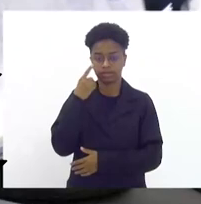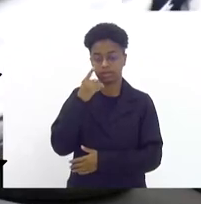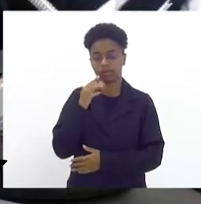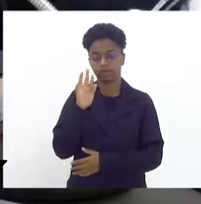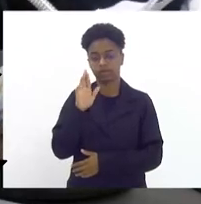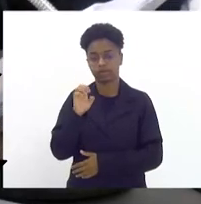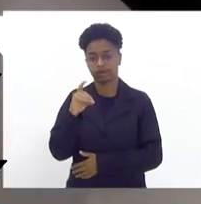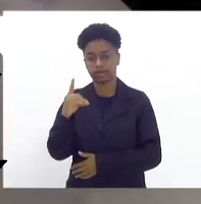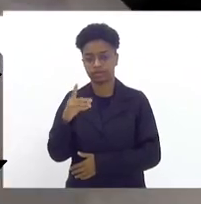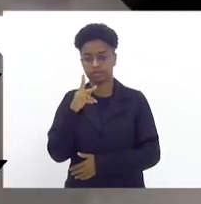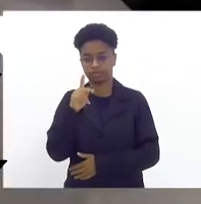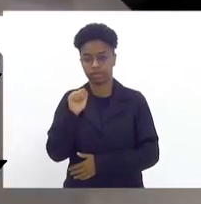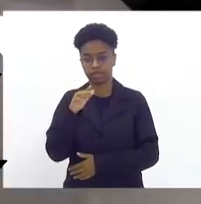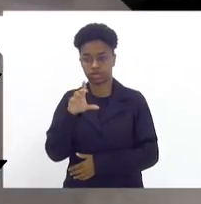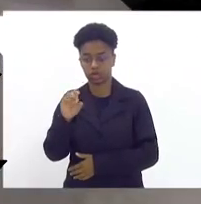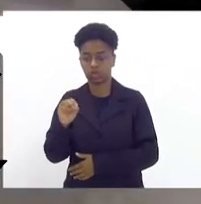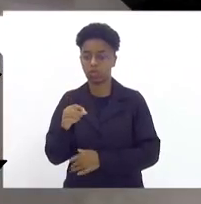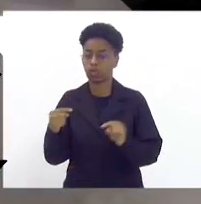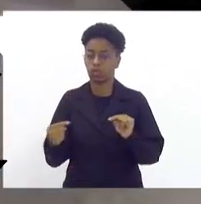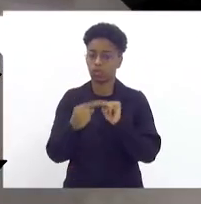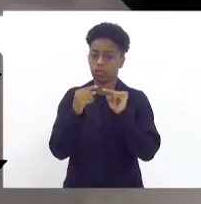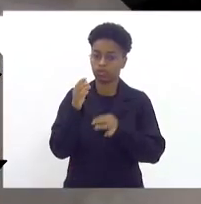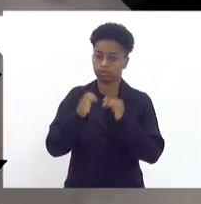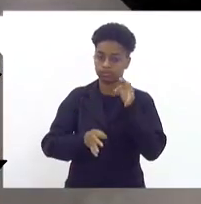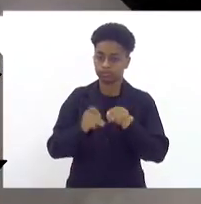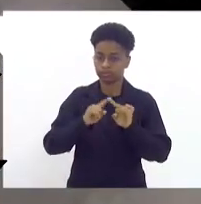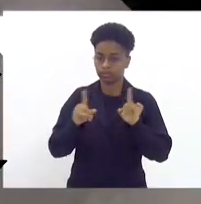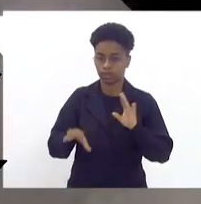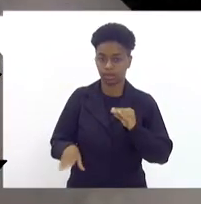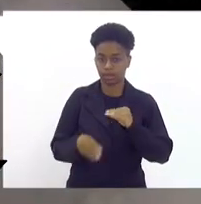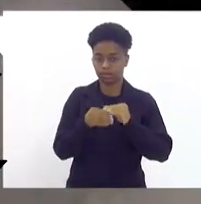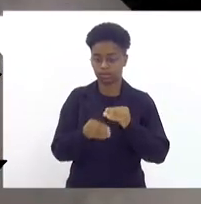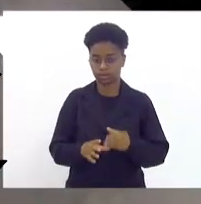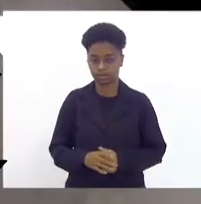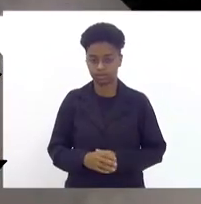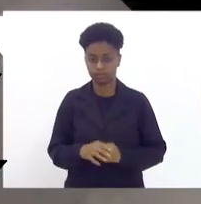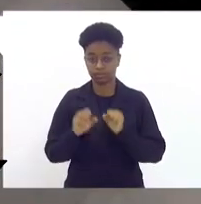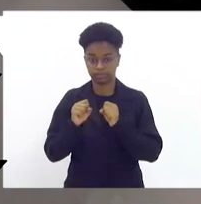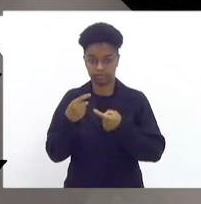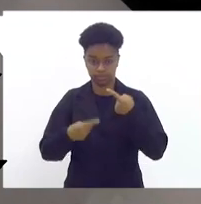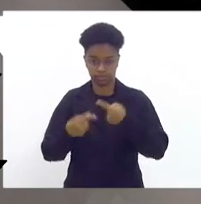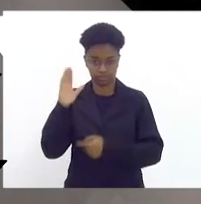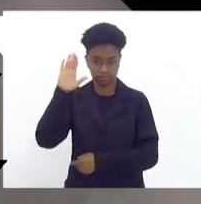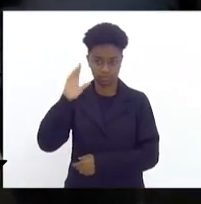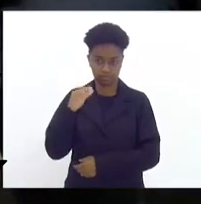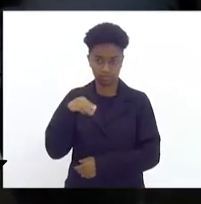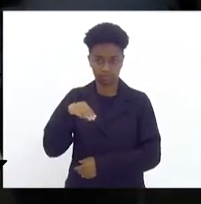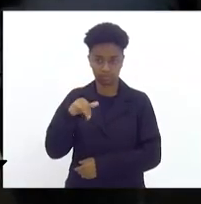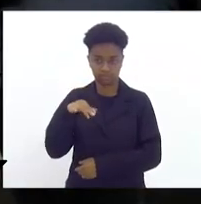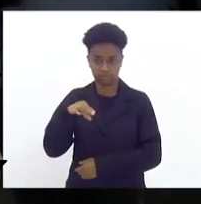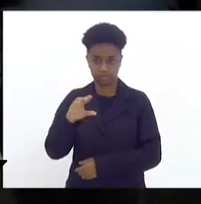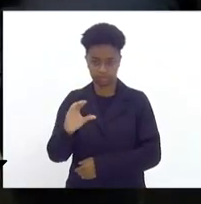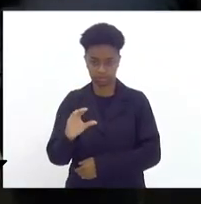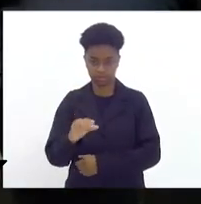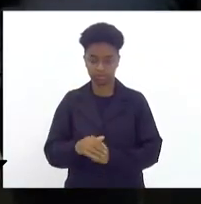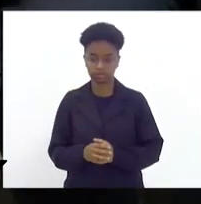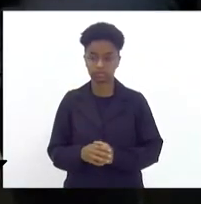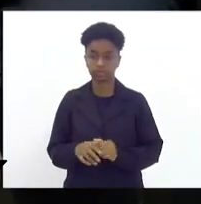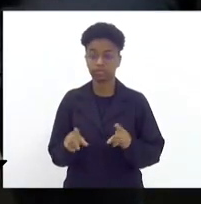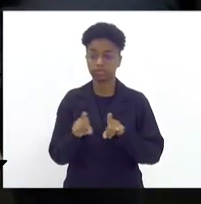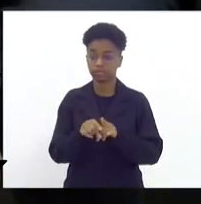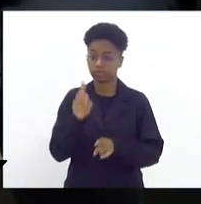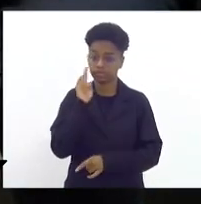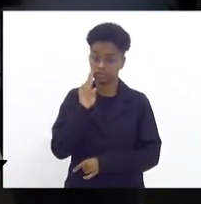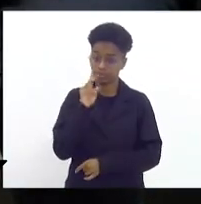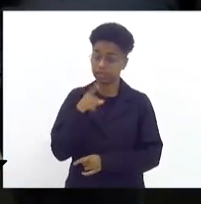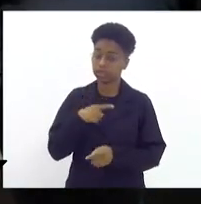Pacheco. Aparecer é pela juridicidade com emenda. Presidente. Em discussão, deputado Mink. Lembrando que houve